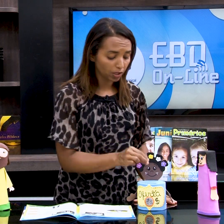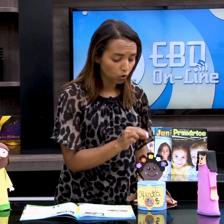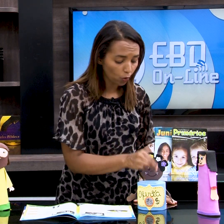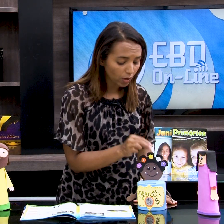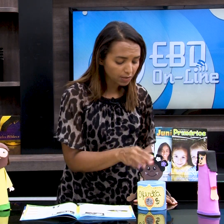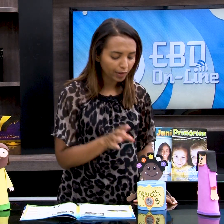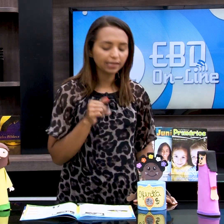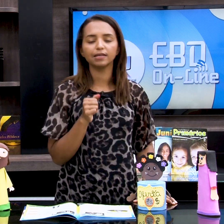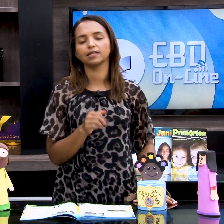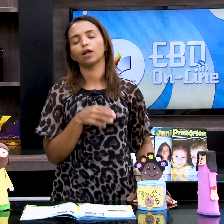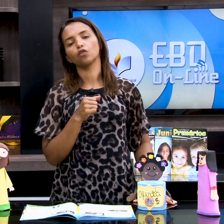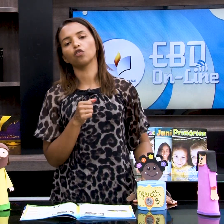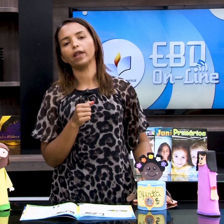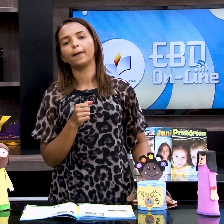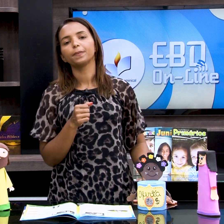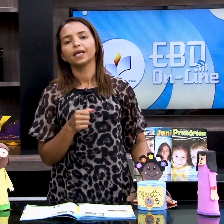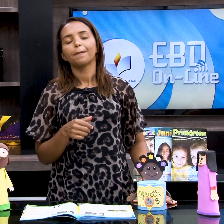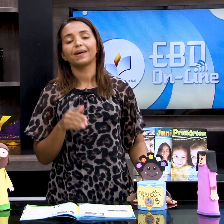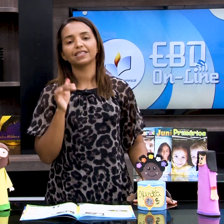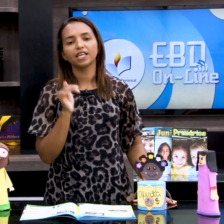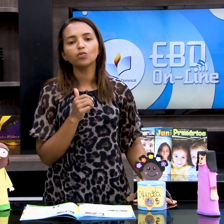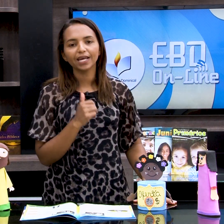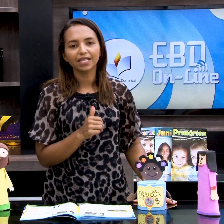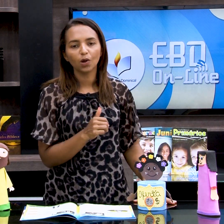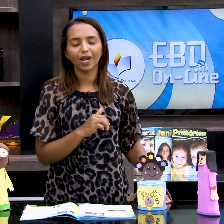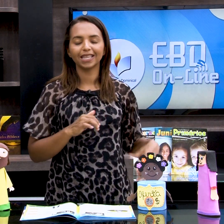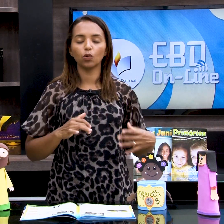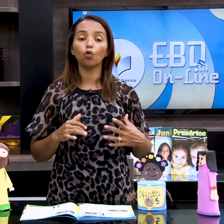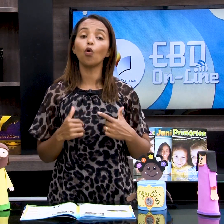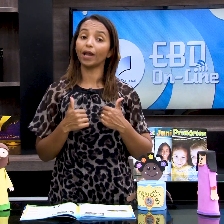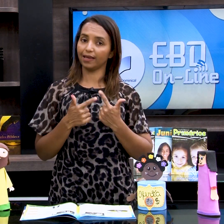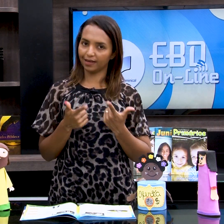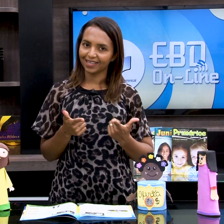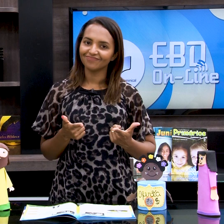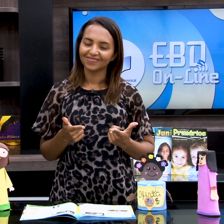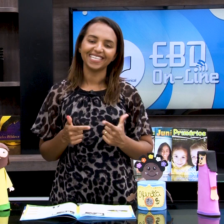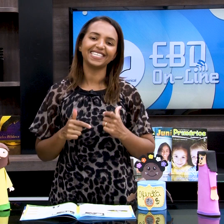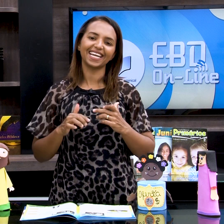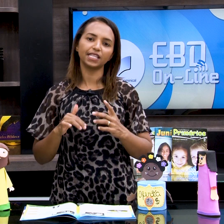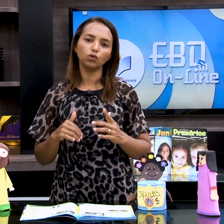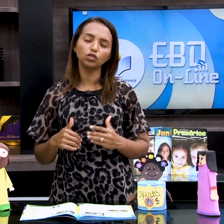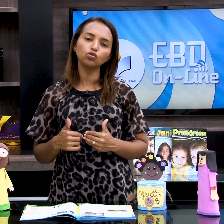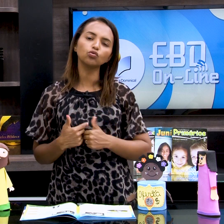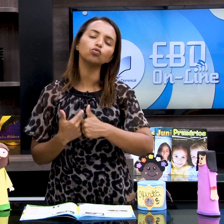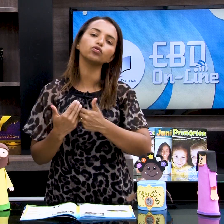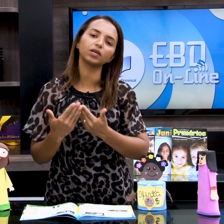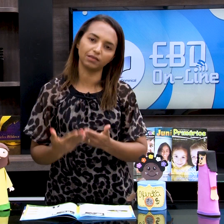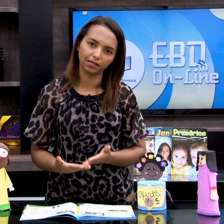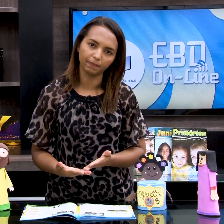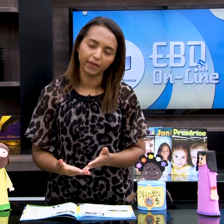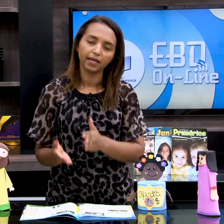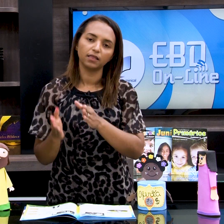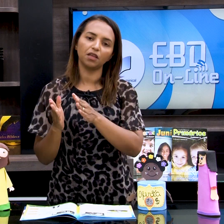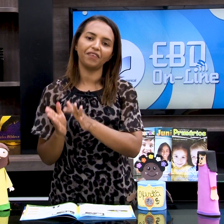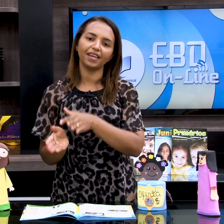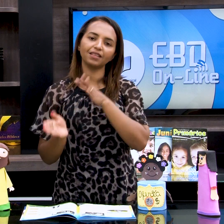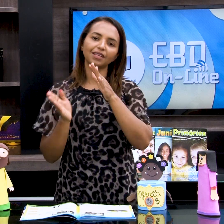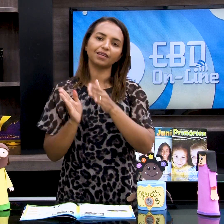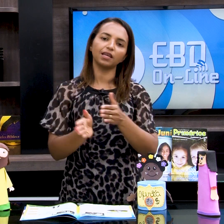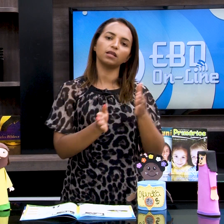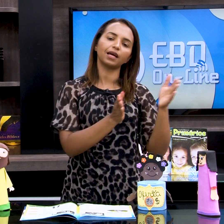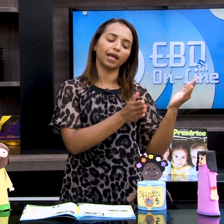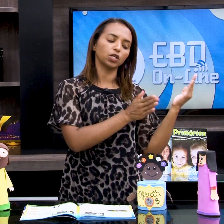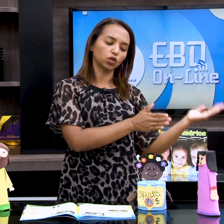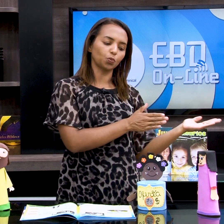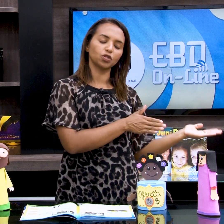trouxe somente duas moedinhas e ela colocou lá mas aquilo que ela deu ela deu com alegria e ela deu de tudo que tinha diferente